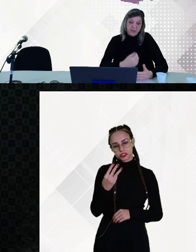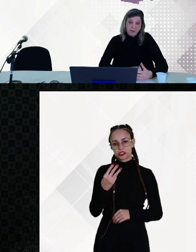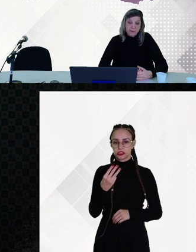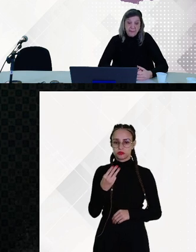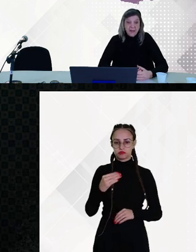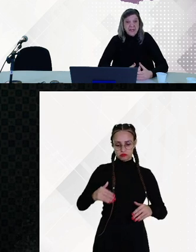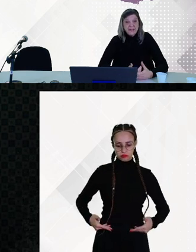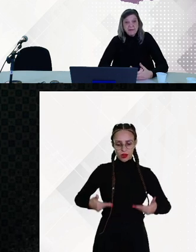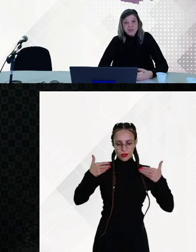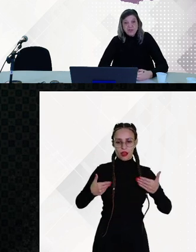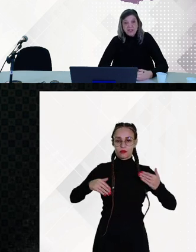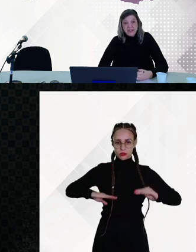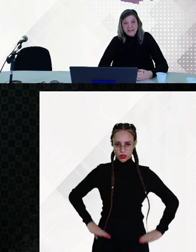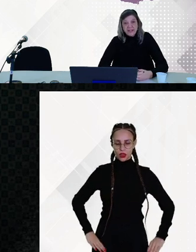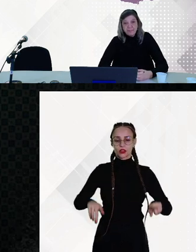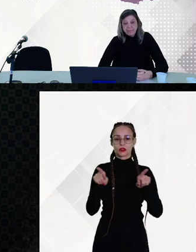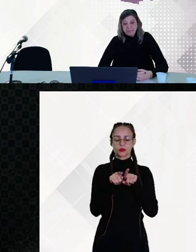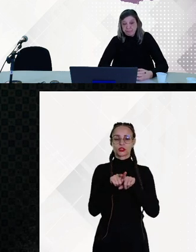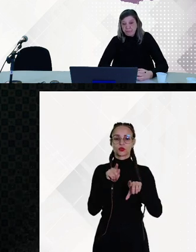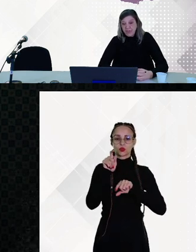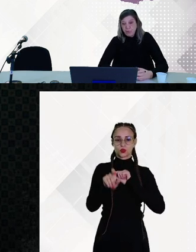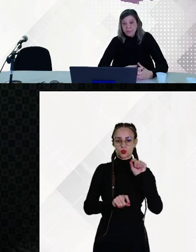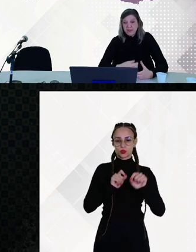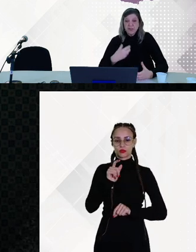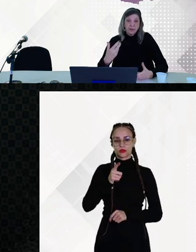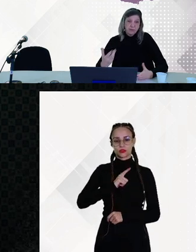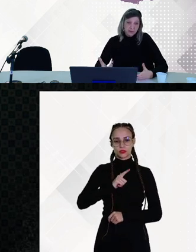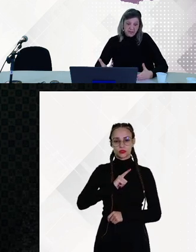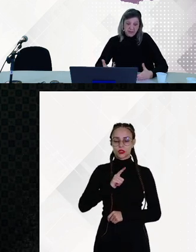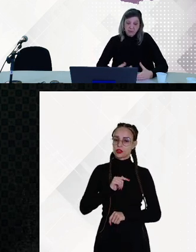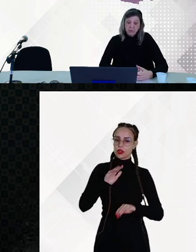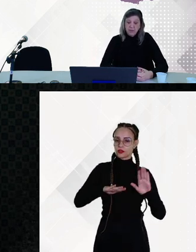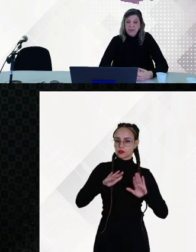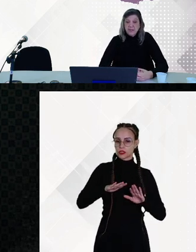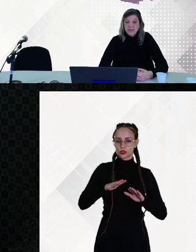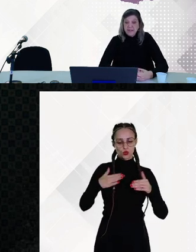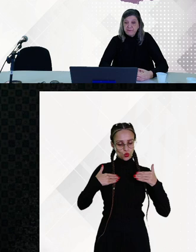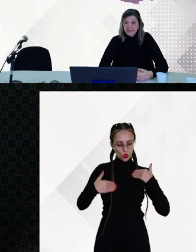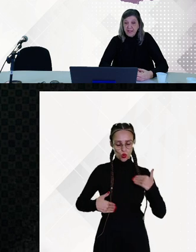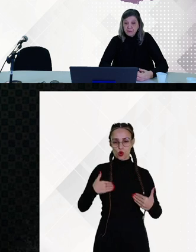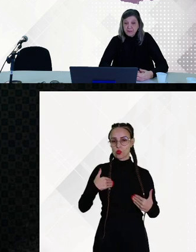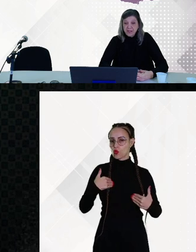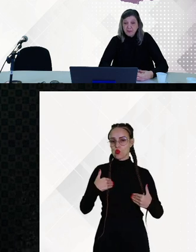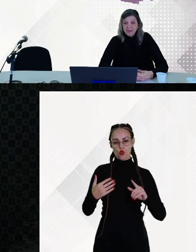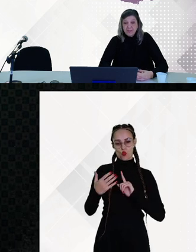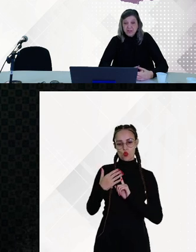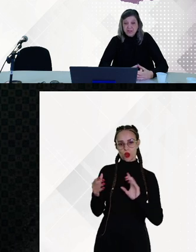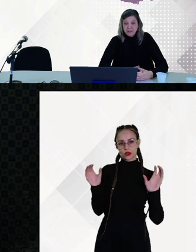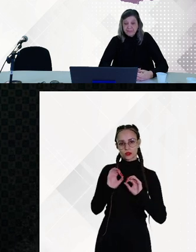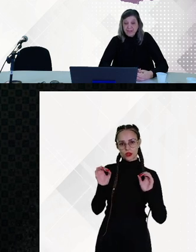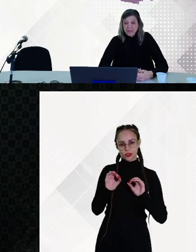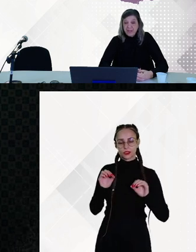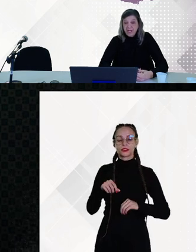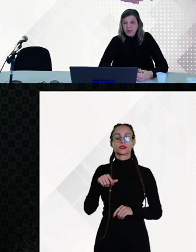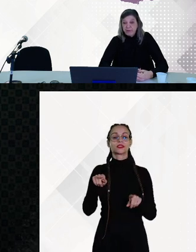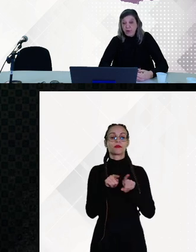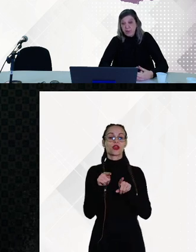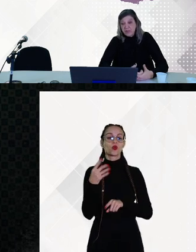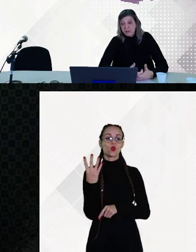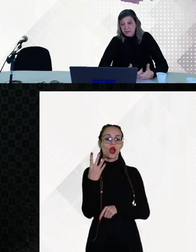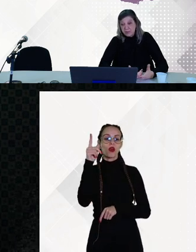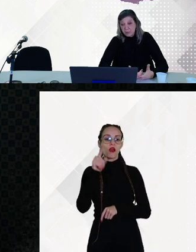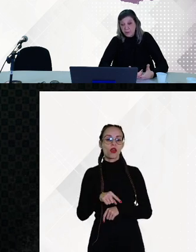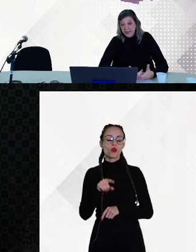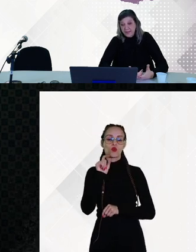membro superior. Então, a gente teria aqui um membro que não seria afetado. E a quadriplegia, que é uma